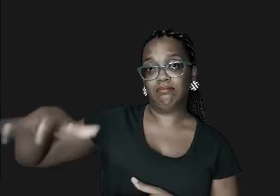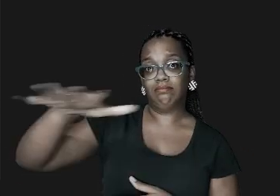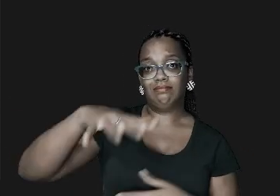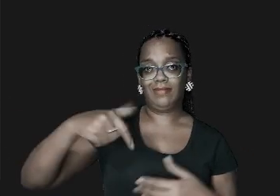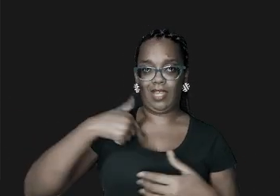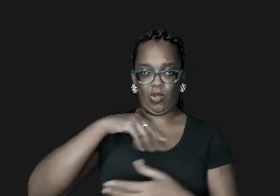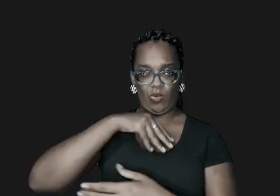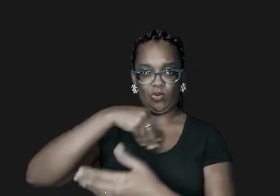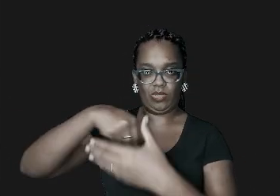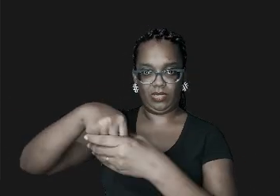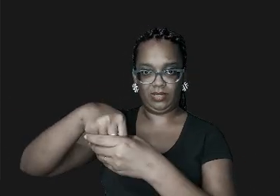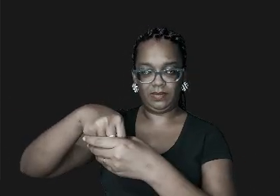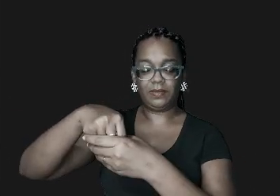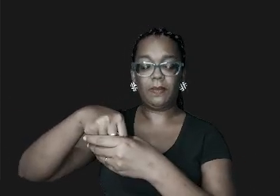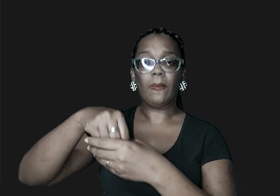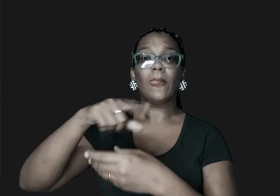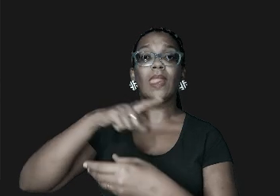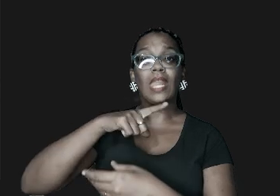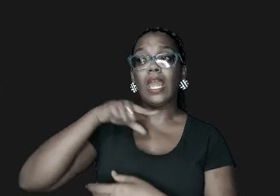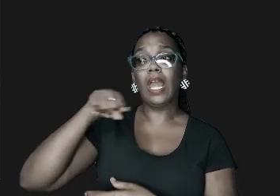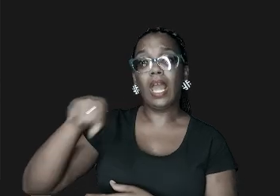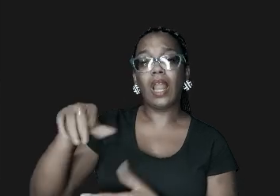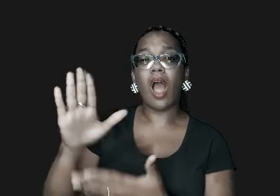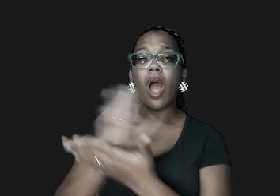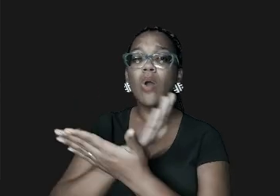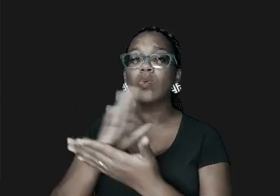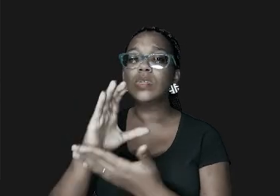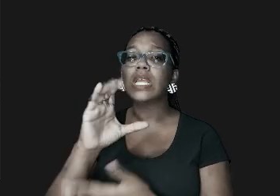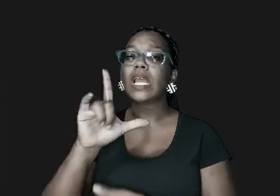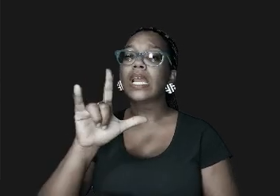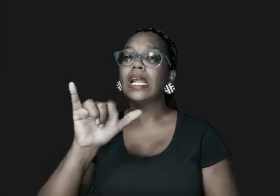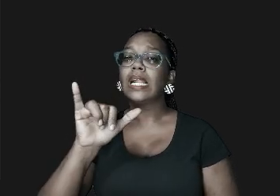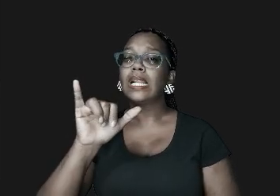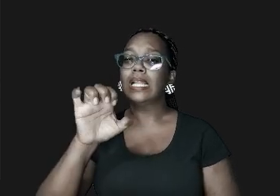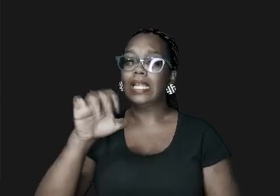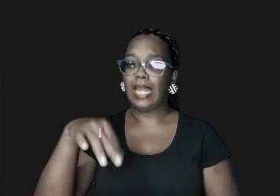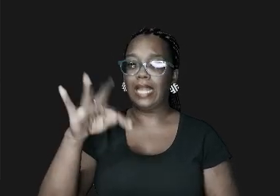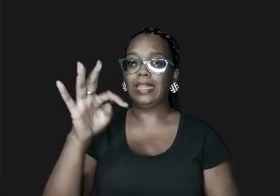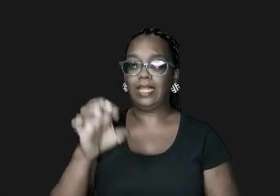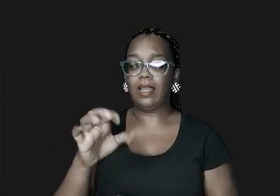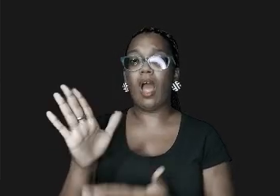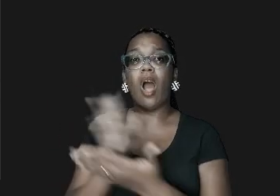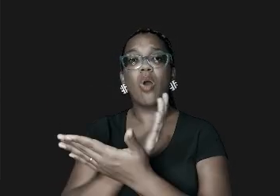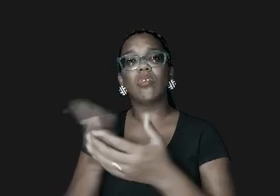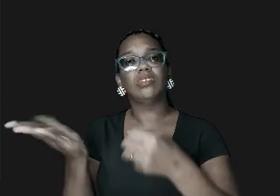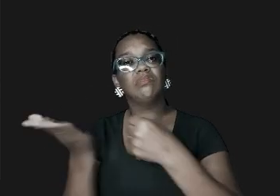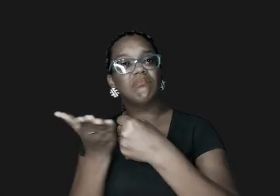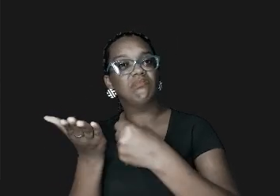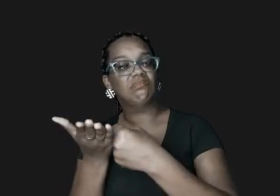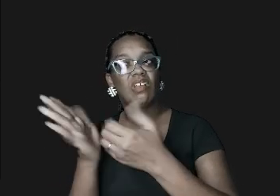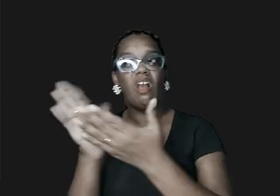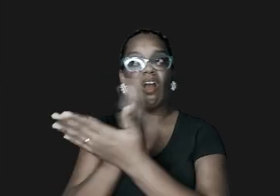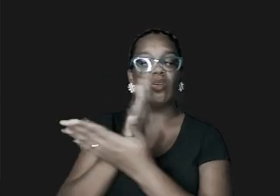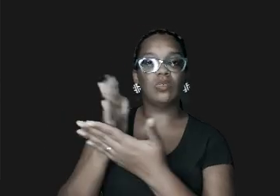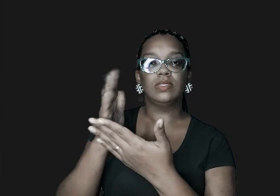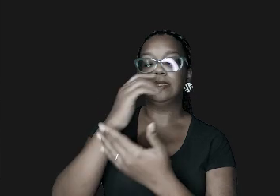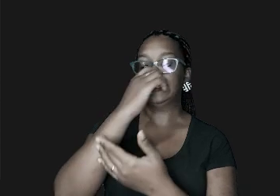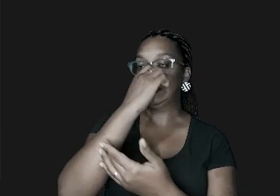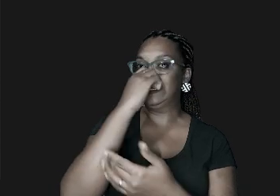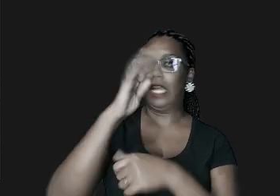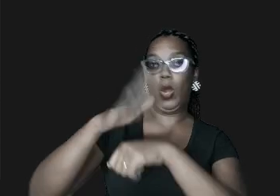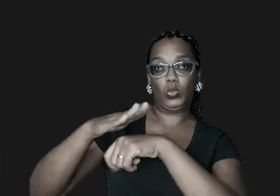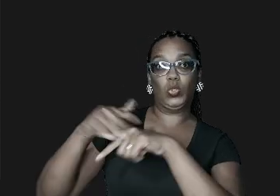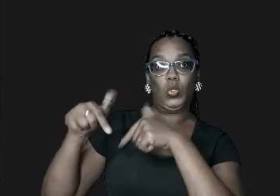na super nesse mercado da qual faz parte nós temos ali alguns clientes né um cliente são os